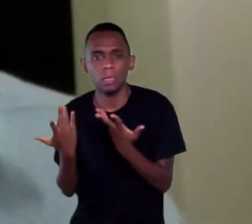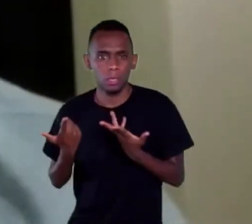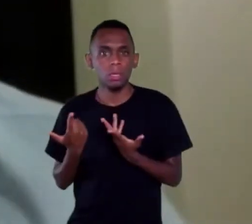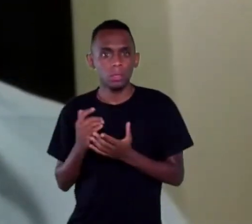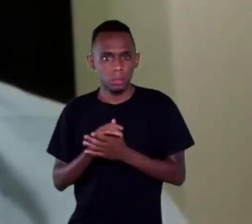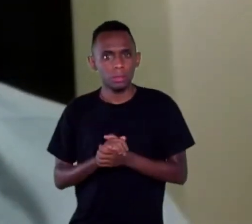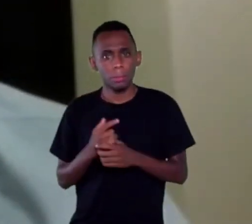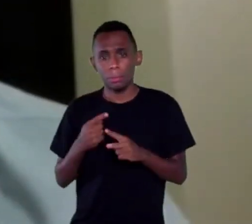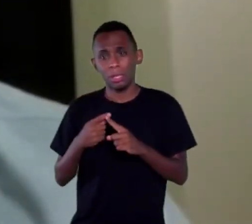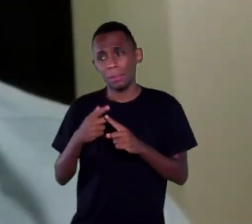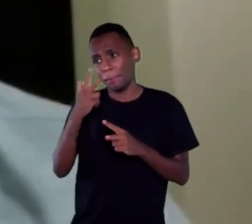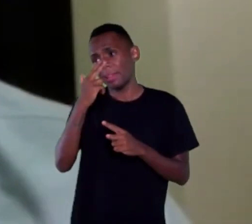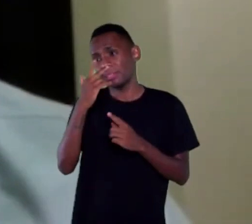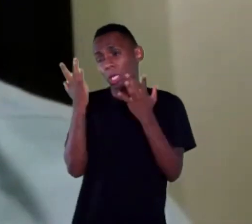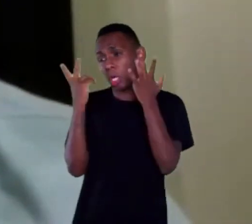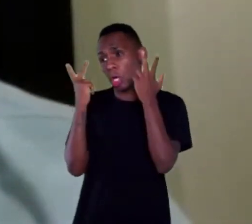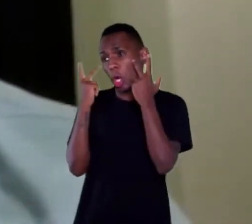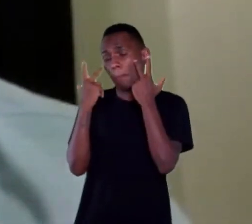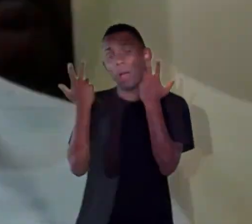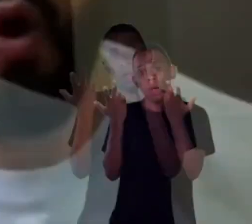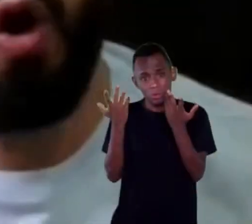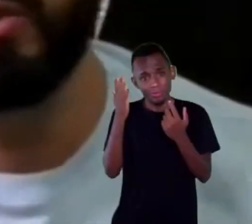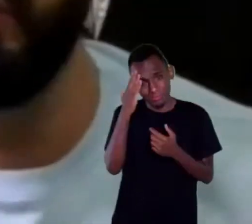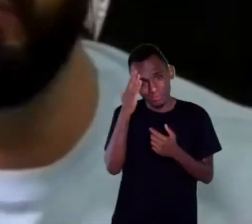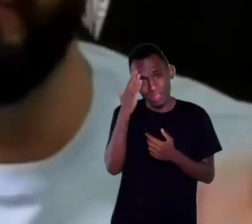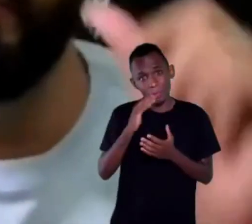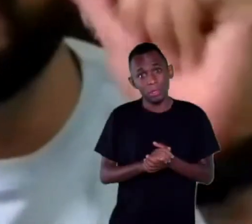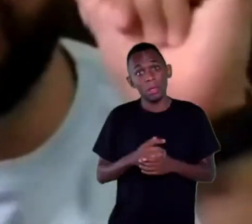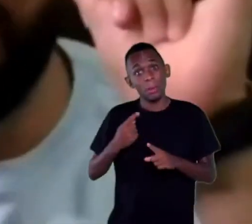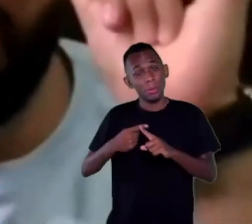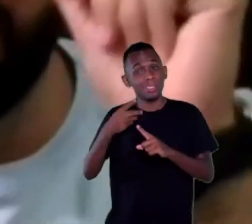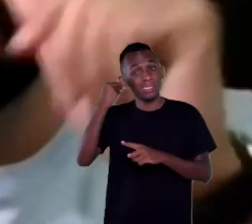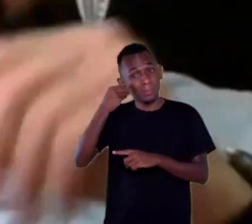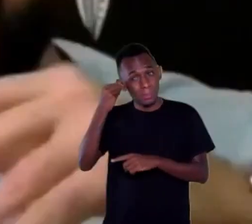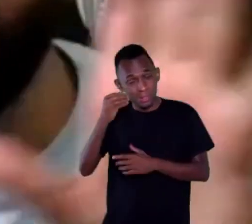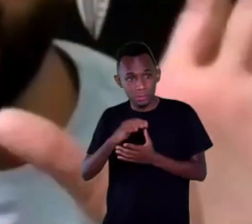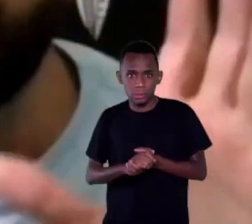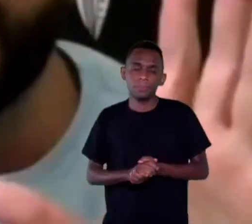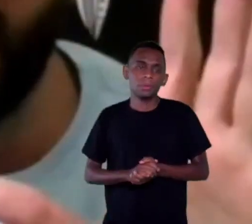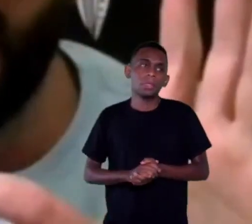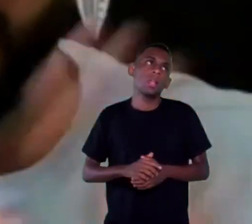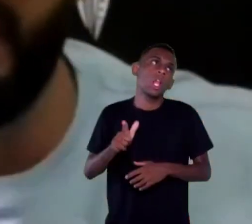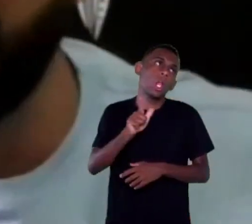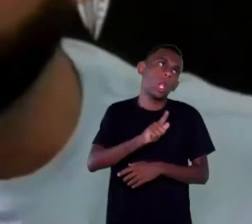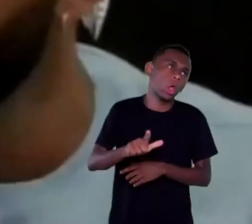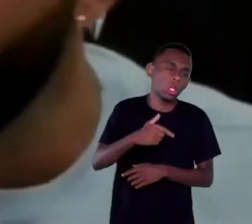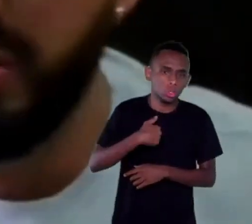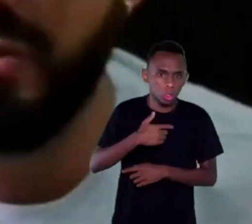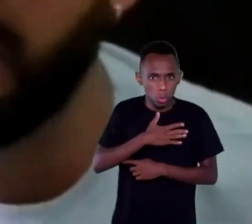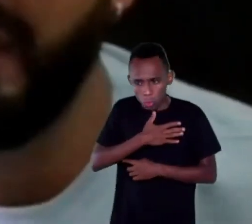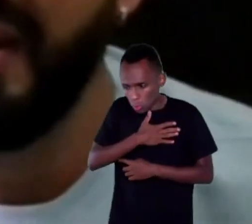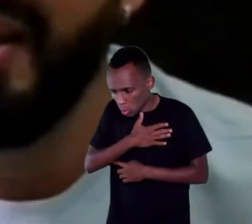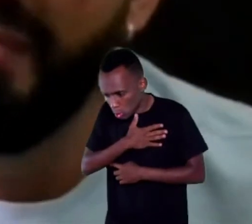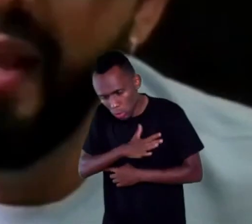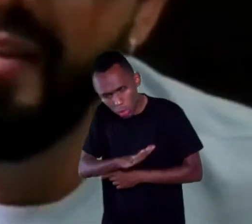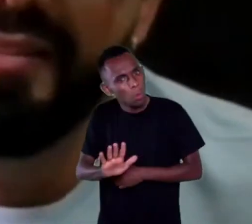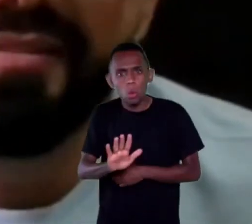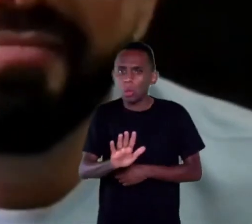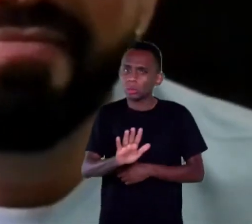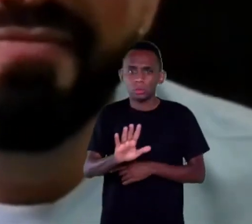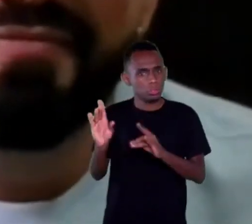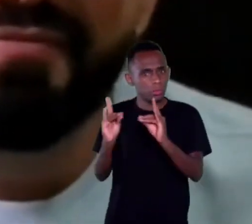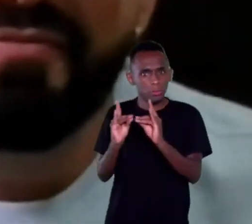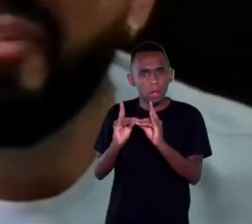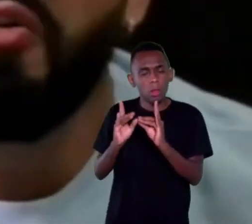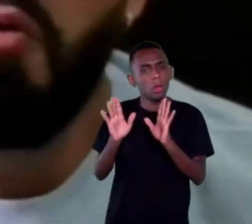coisa normal. Olha. Entendeu? Não gosto, não sou, tô longe de ser carpideiro, não gosto,